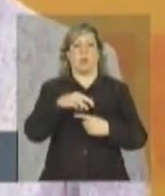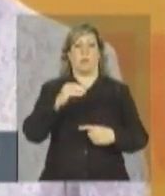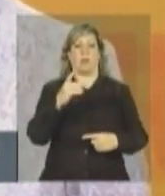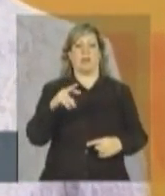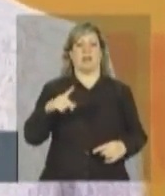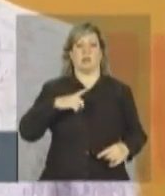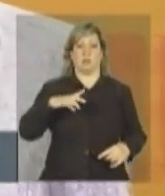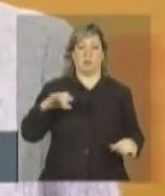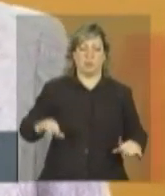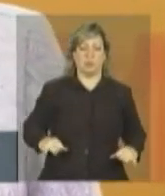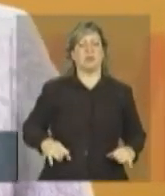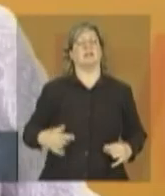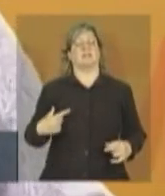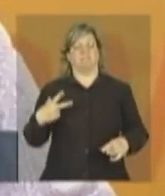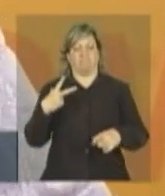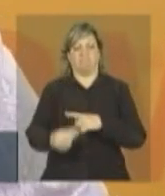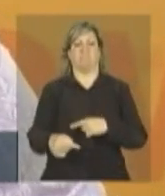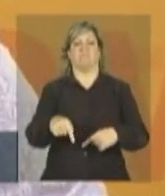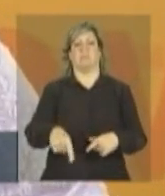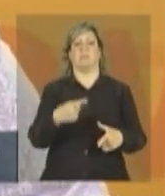moderna, que é essa